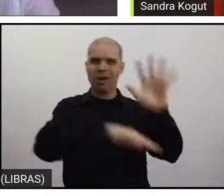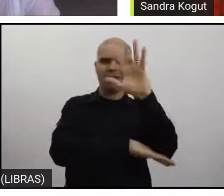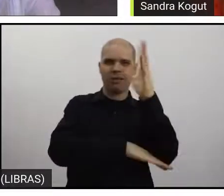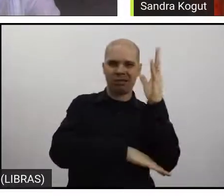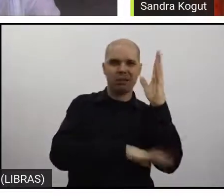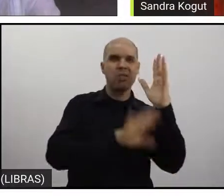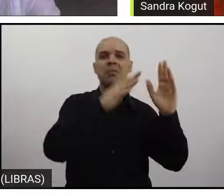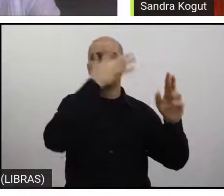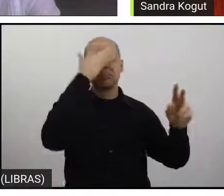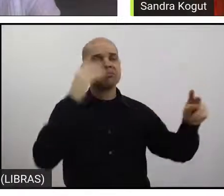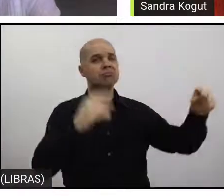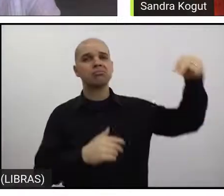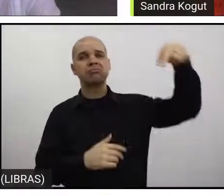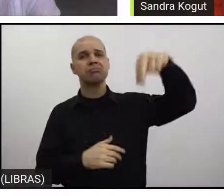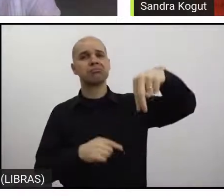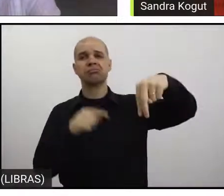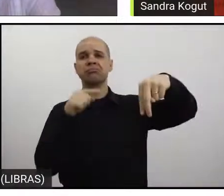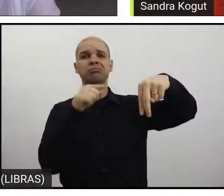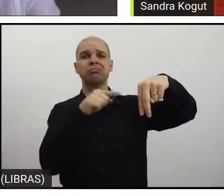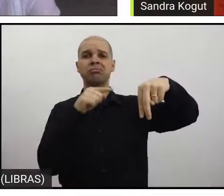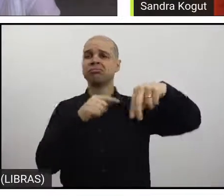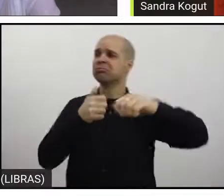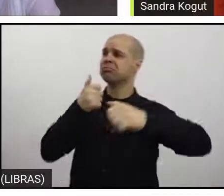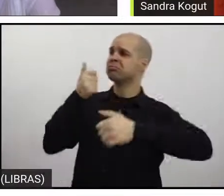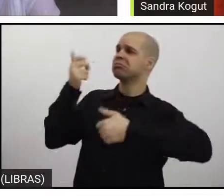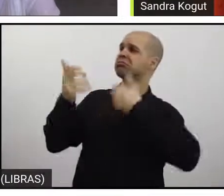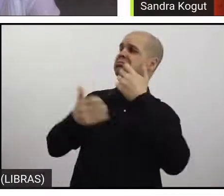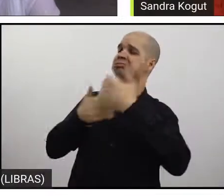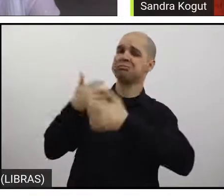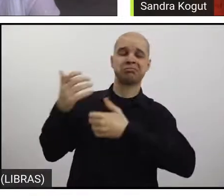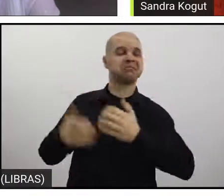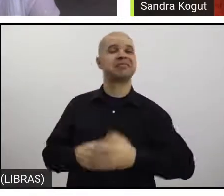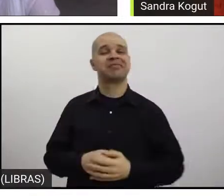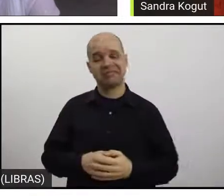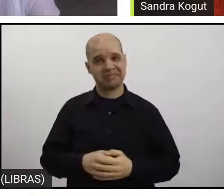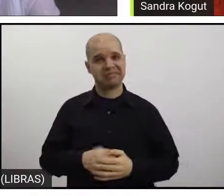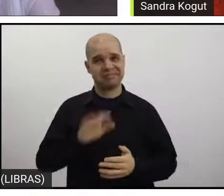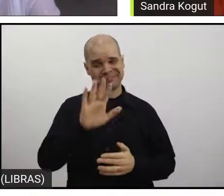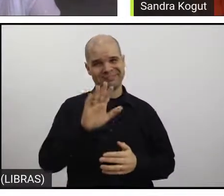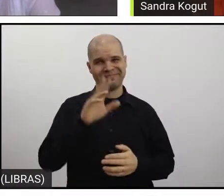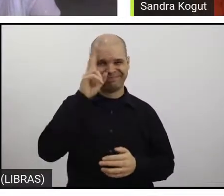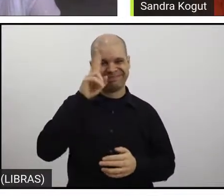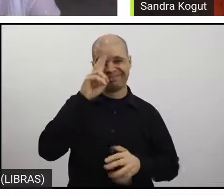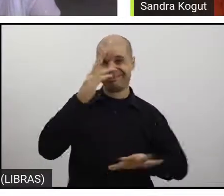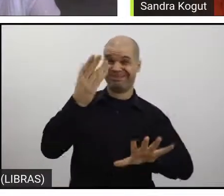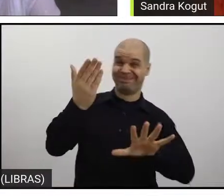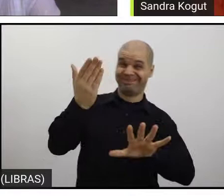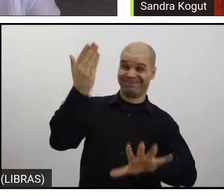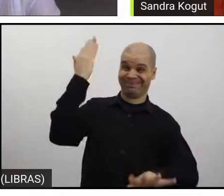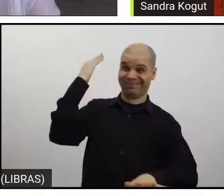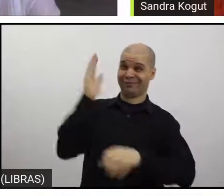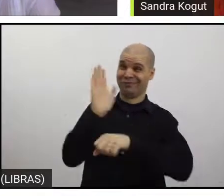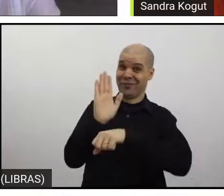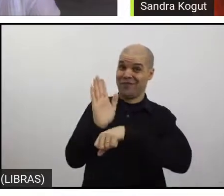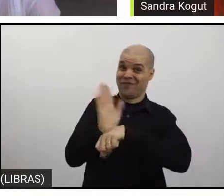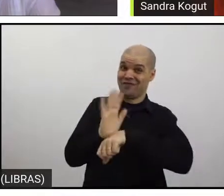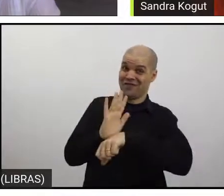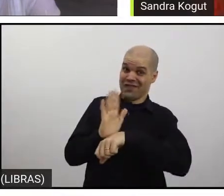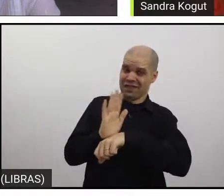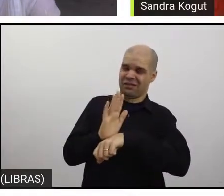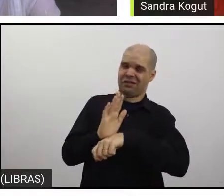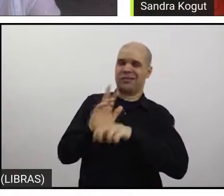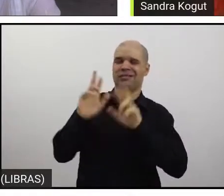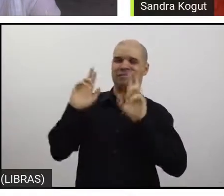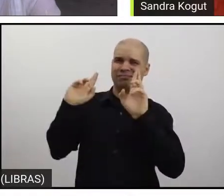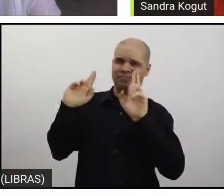lembrar o seguinte, essa era uma época que, de novo, o vídeo não era nada, né? Estava engatinhando. E aí, meus colegas, assim,